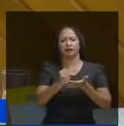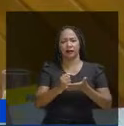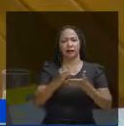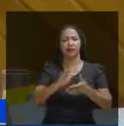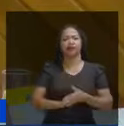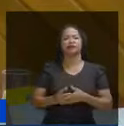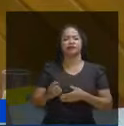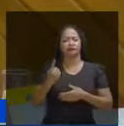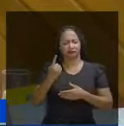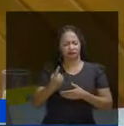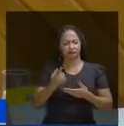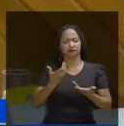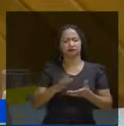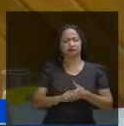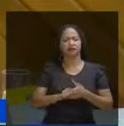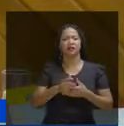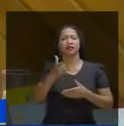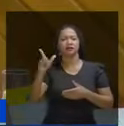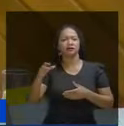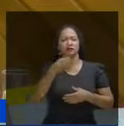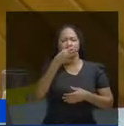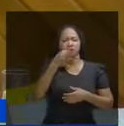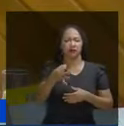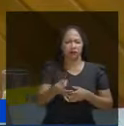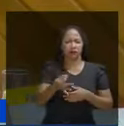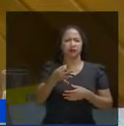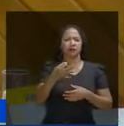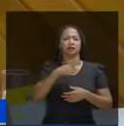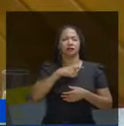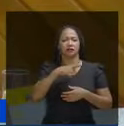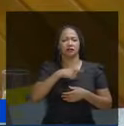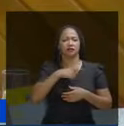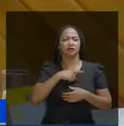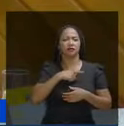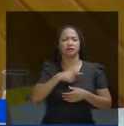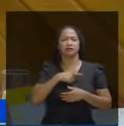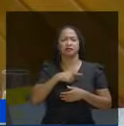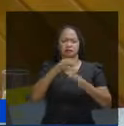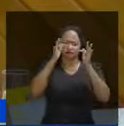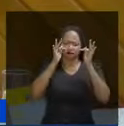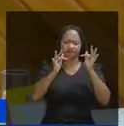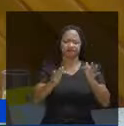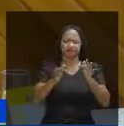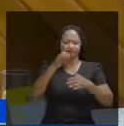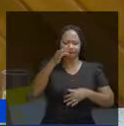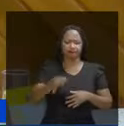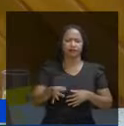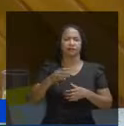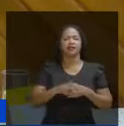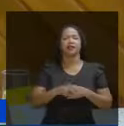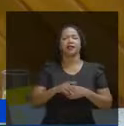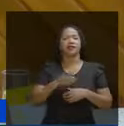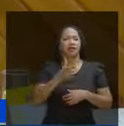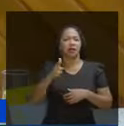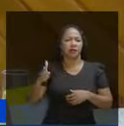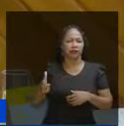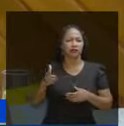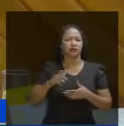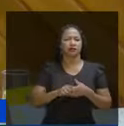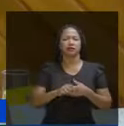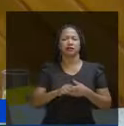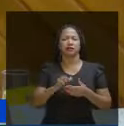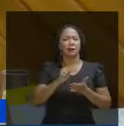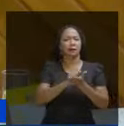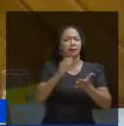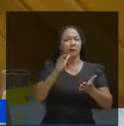unicamente pela inexistência de outra opção que retrate fielmente a situação da recorrente, uma vez que não ocorreu imposição